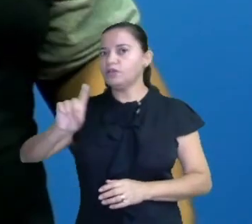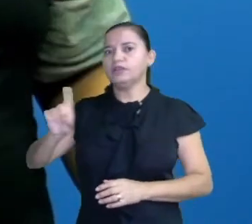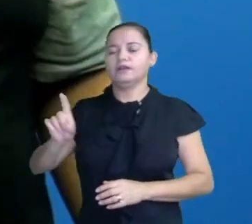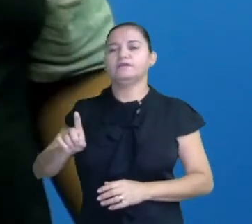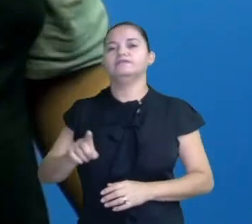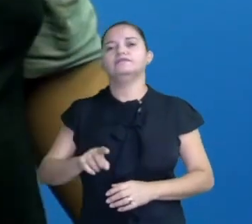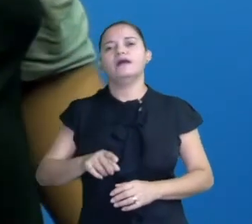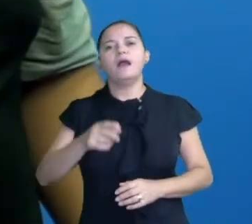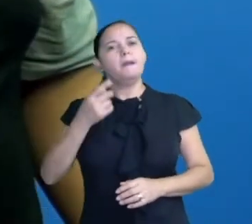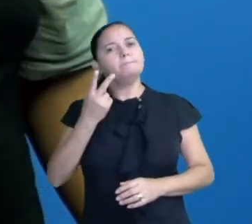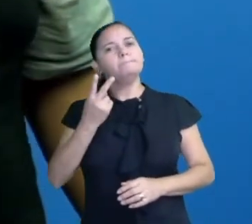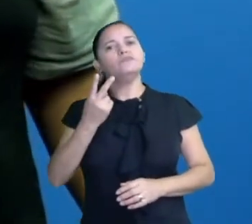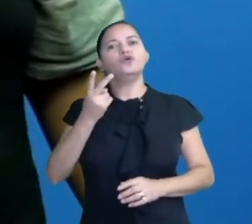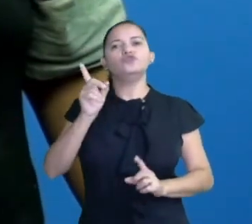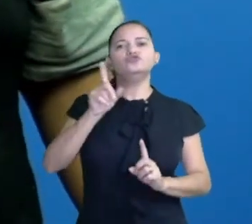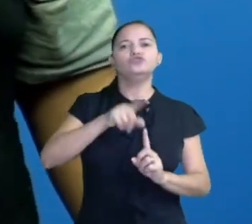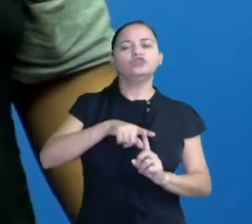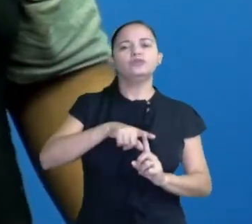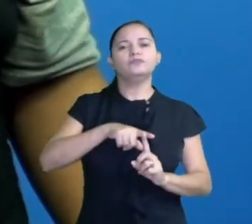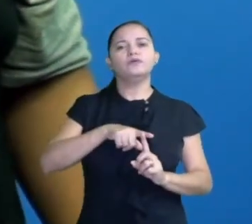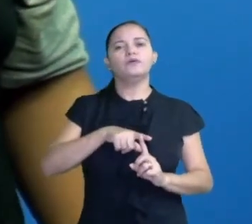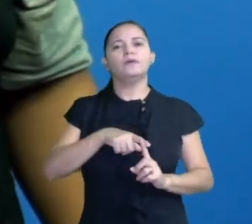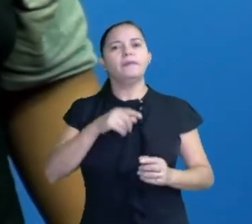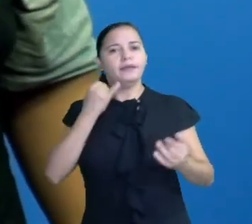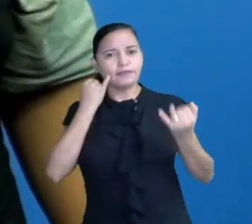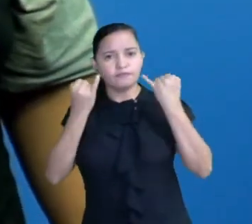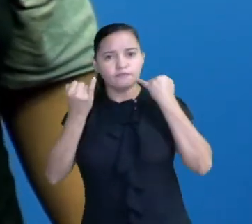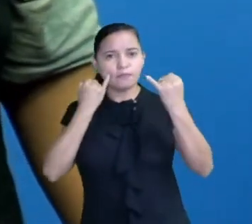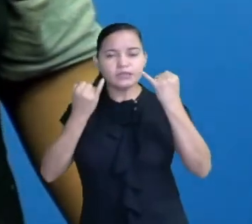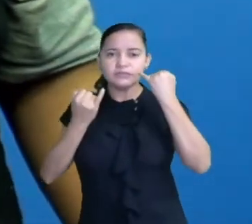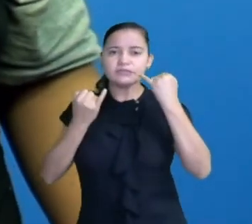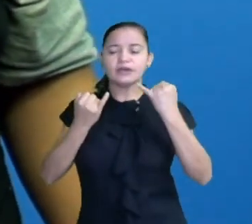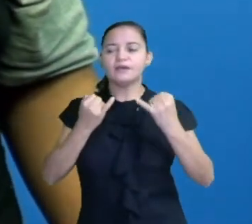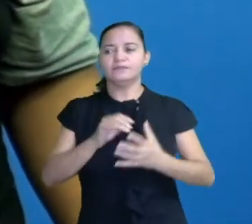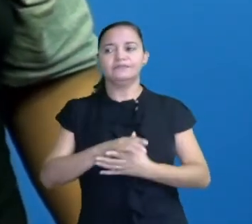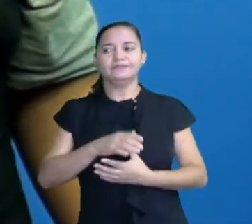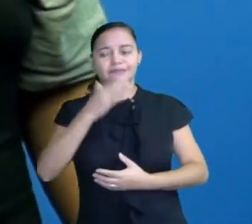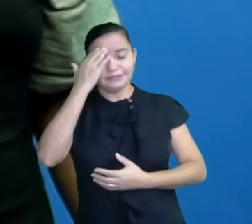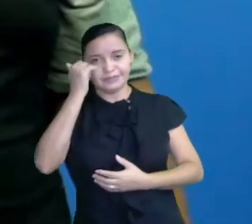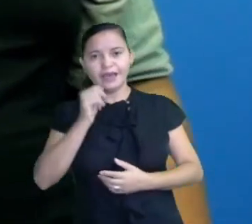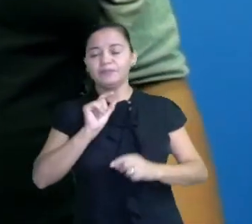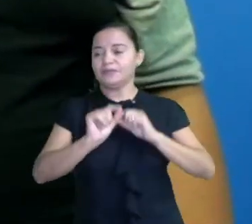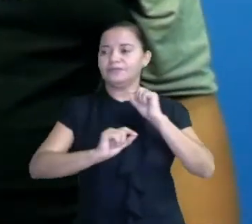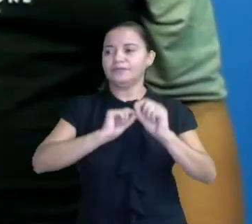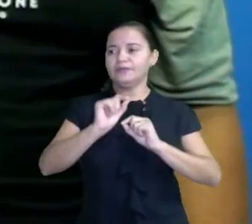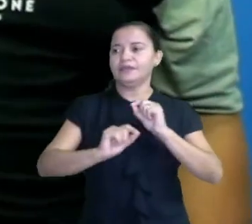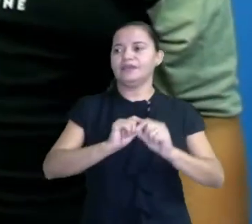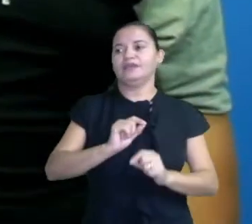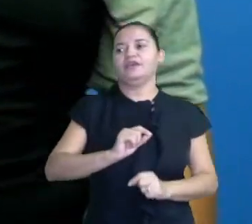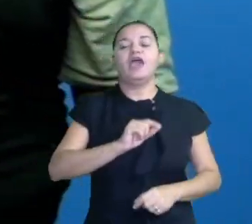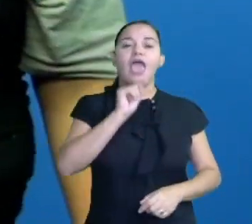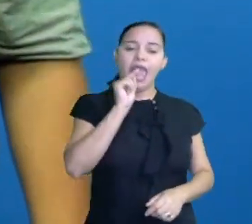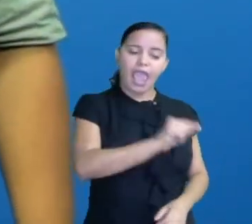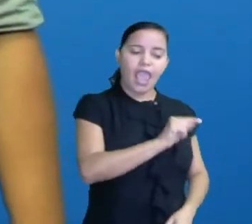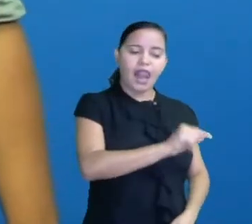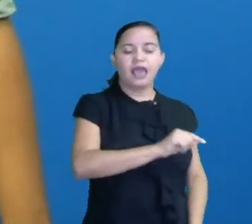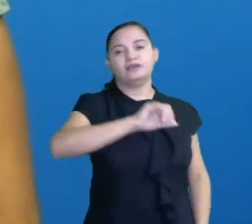né? Mas, pegando só o estrofe das informações explícitas, a gente sabe que Joana foi à